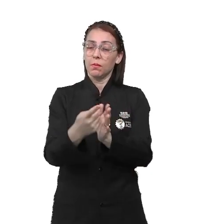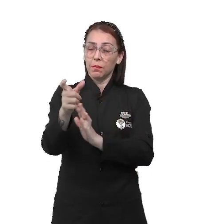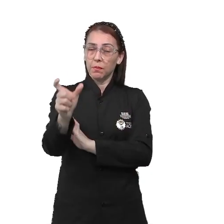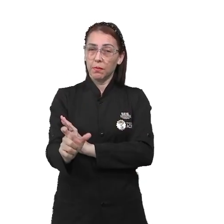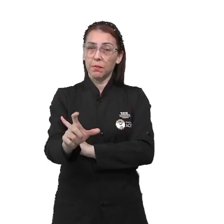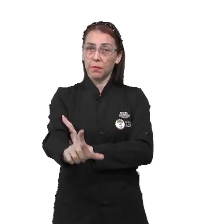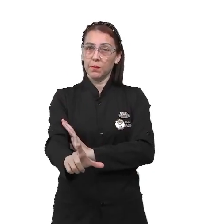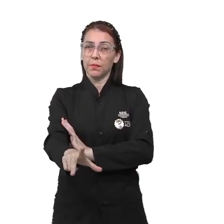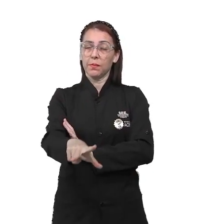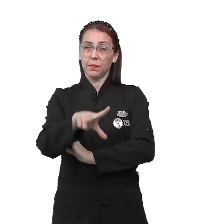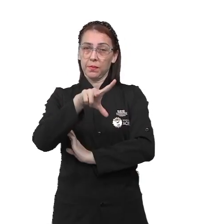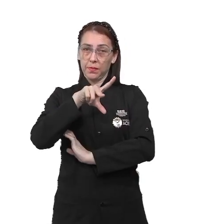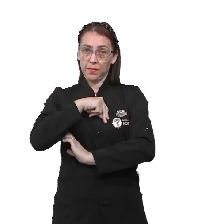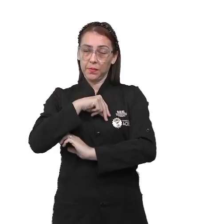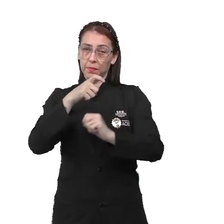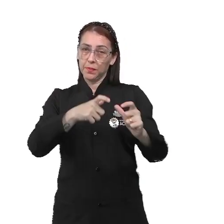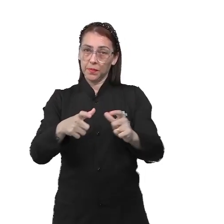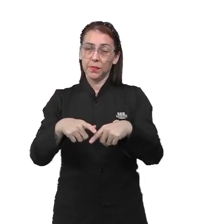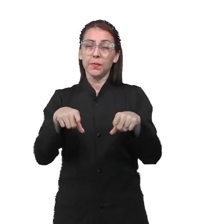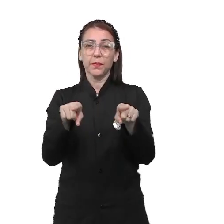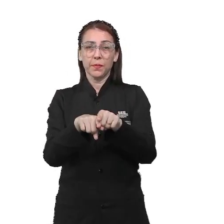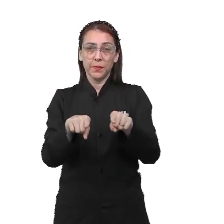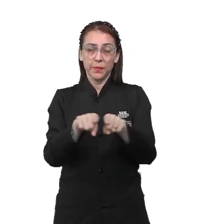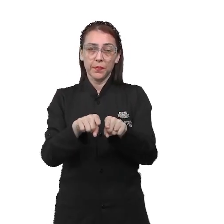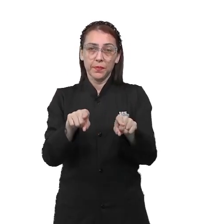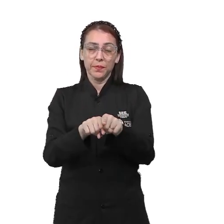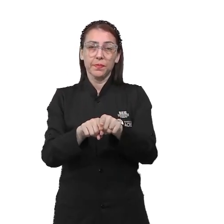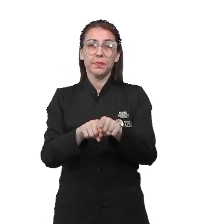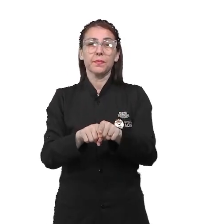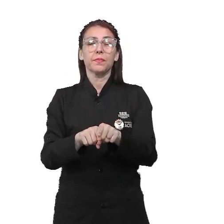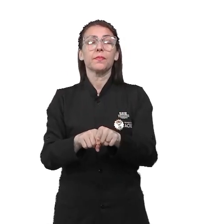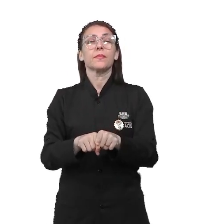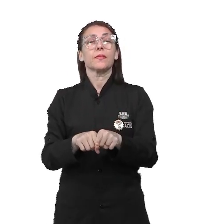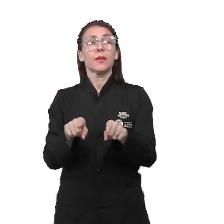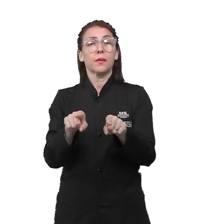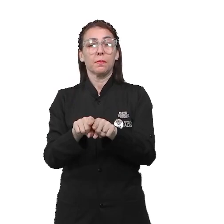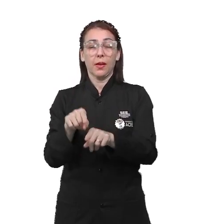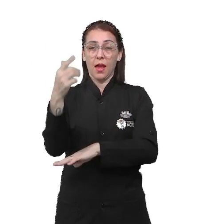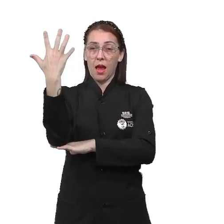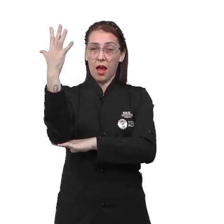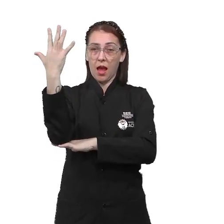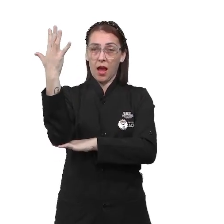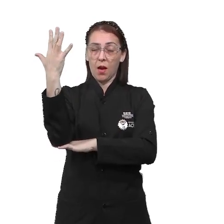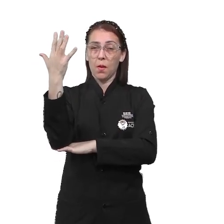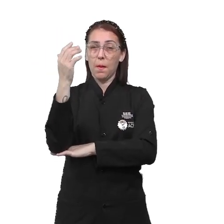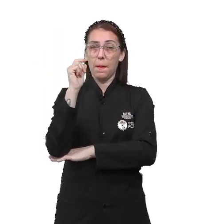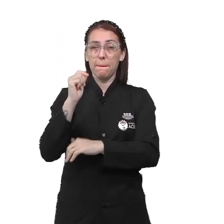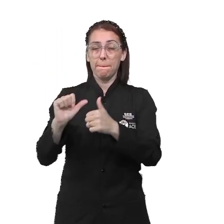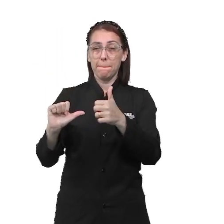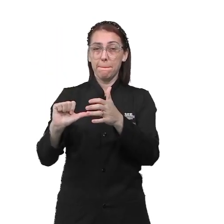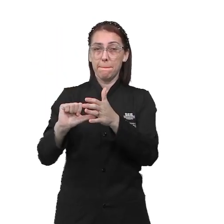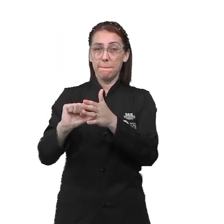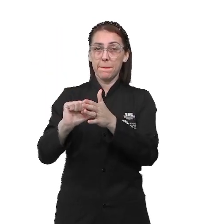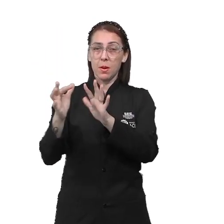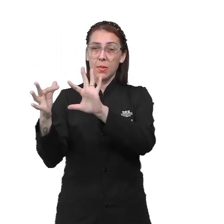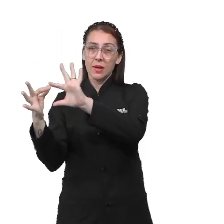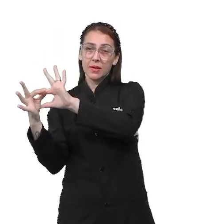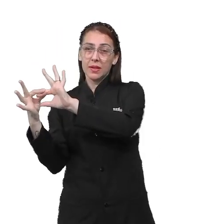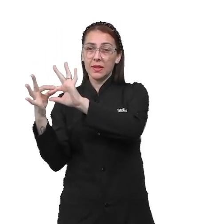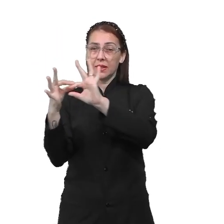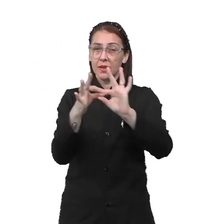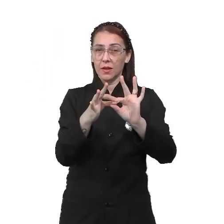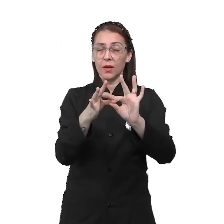dos espaços, obviamente. Ele é tido, o pau-brasil, como o primeiro ciclo